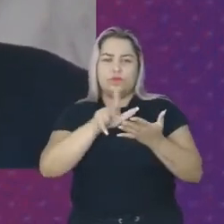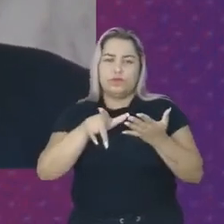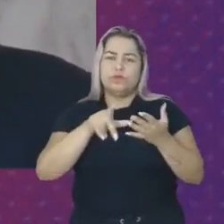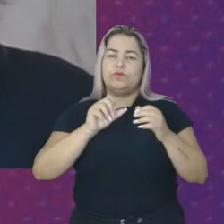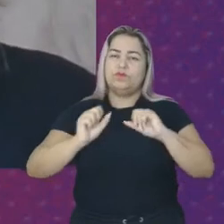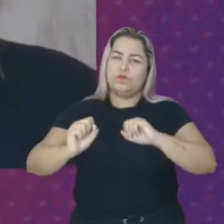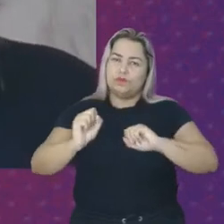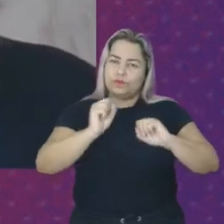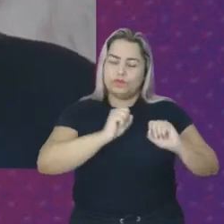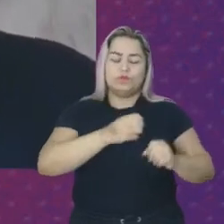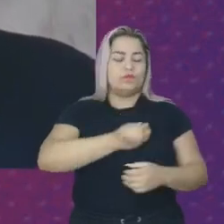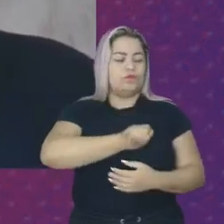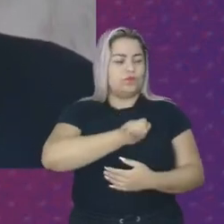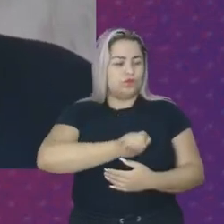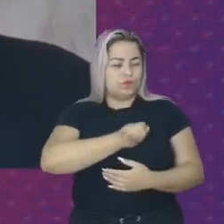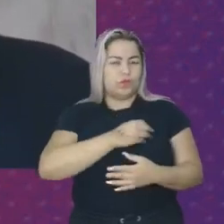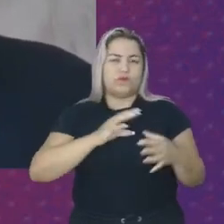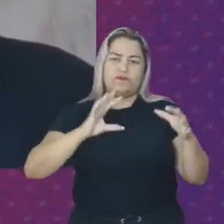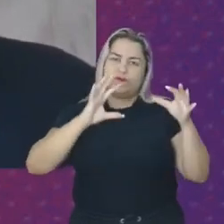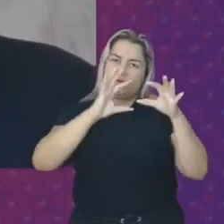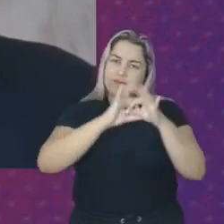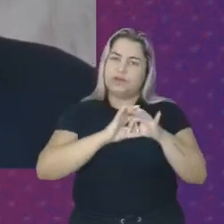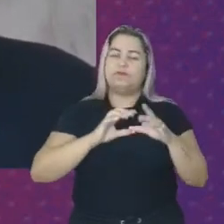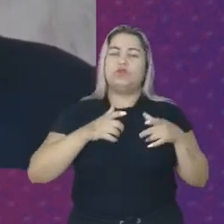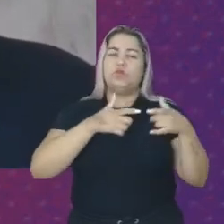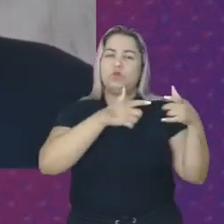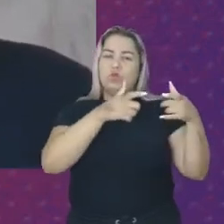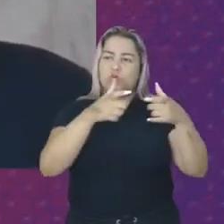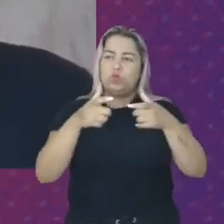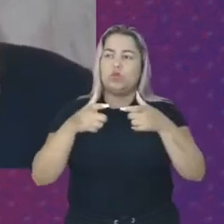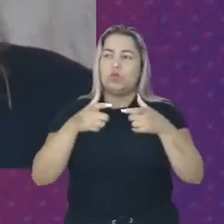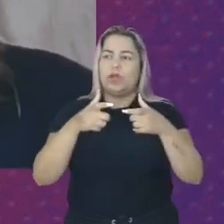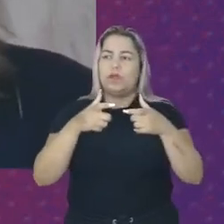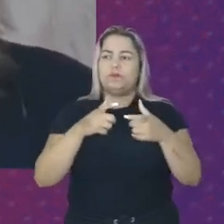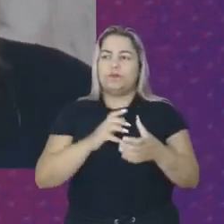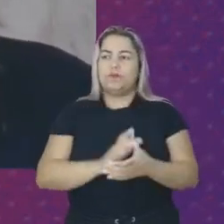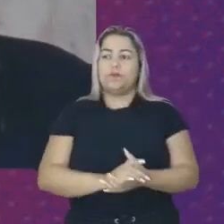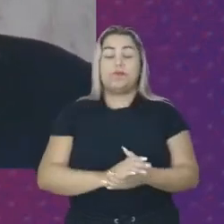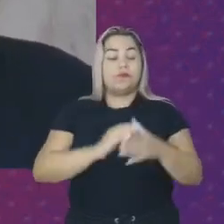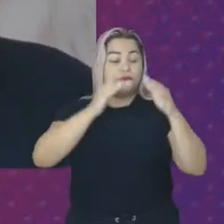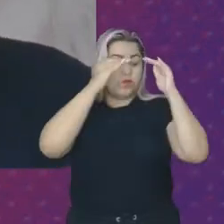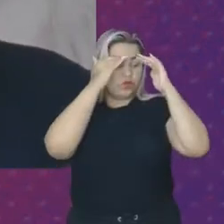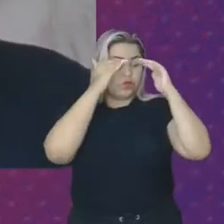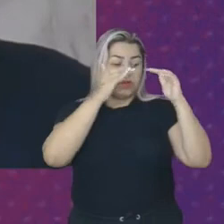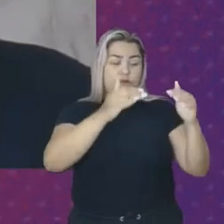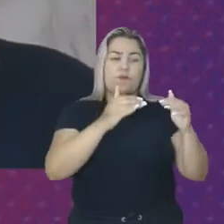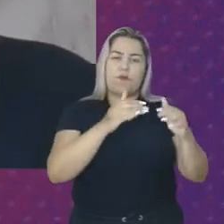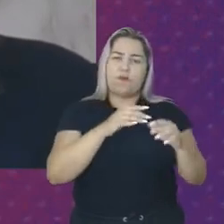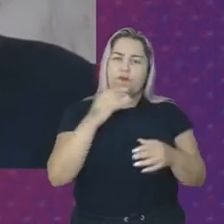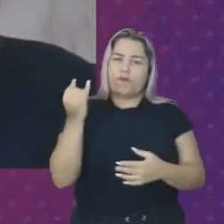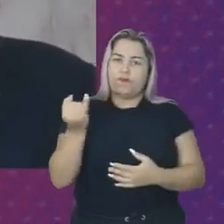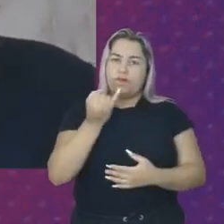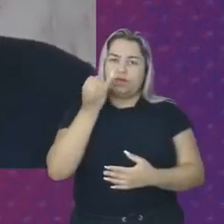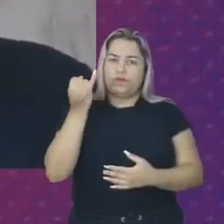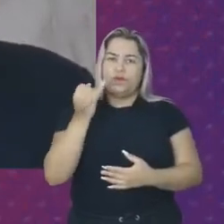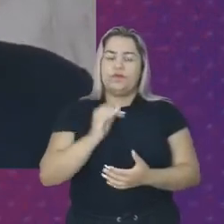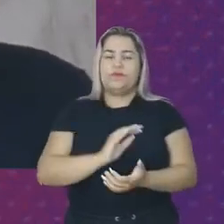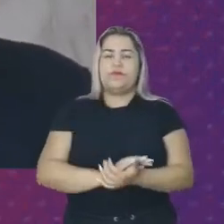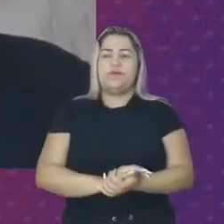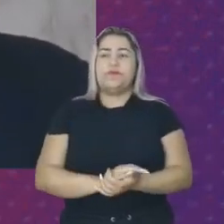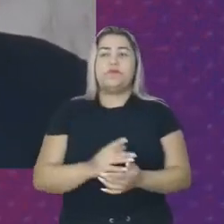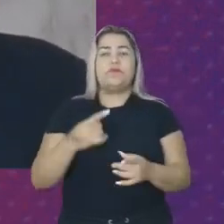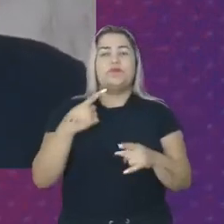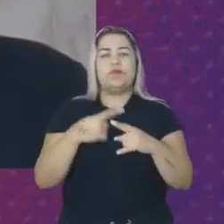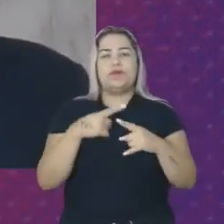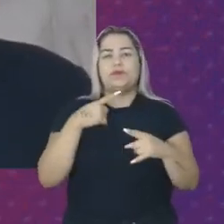possam conviver num ambiente de respeito, é fundamental,